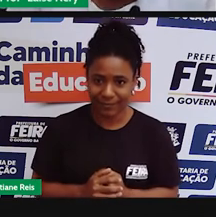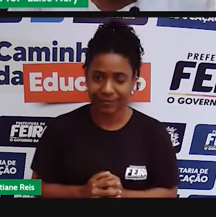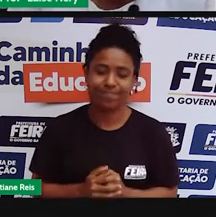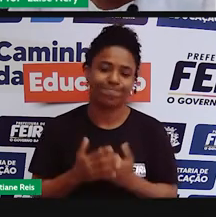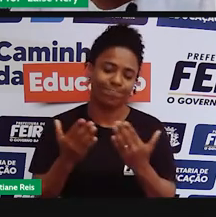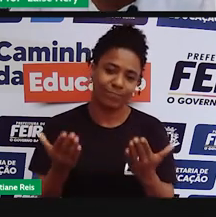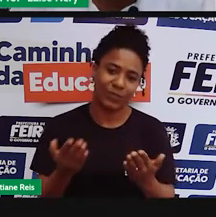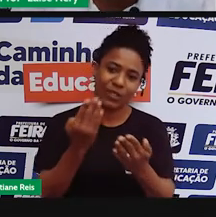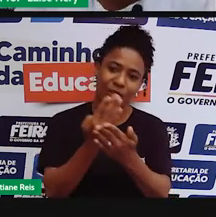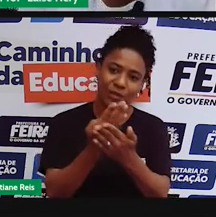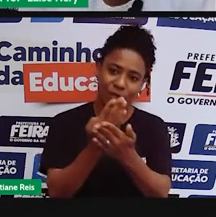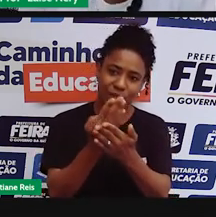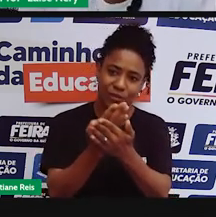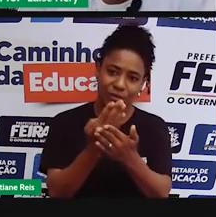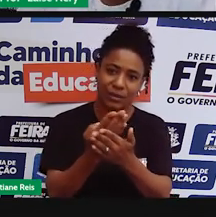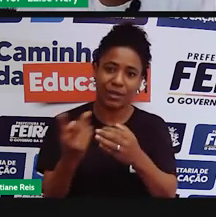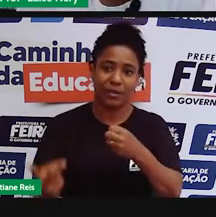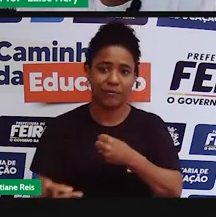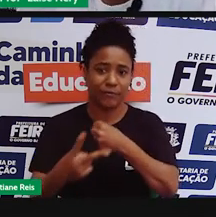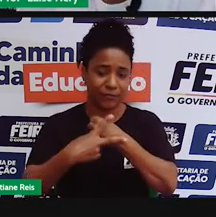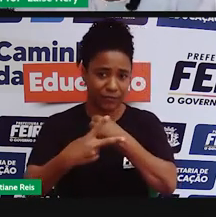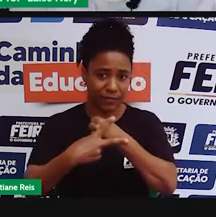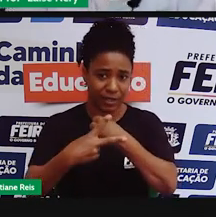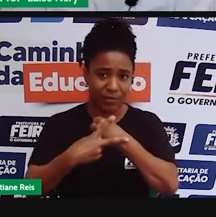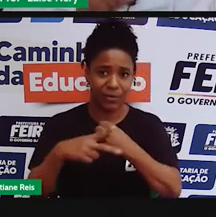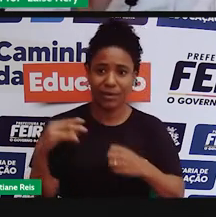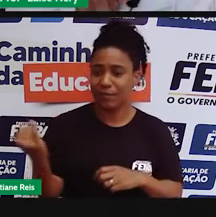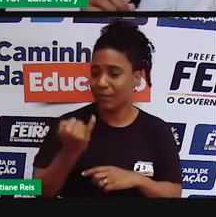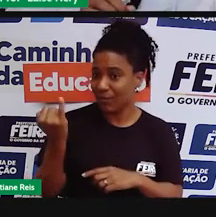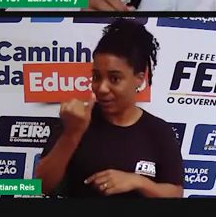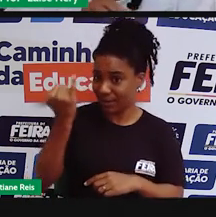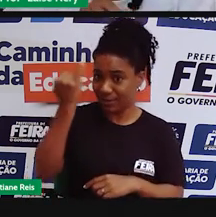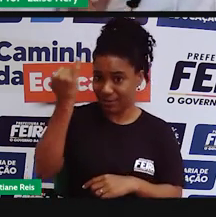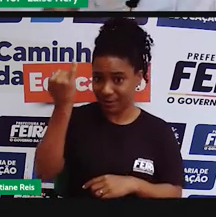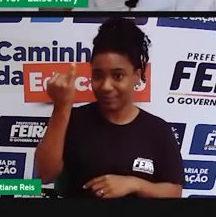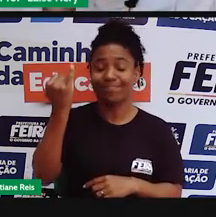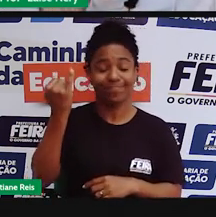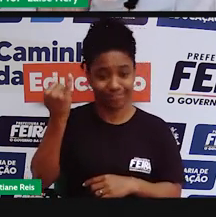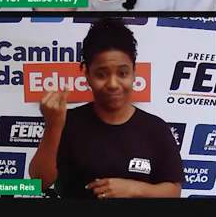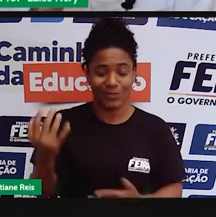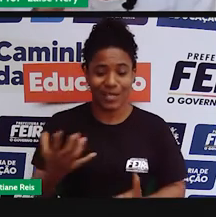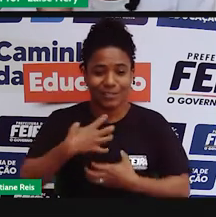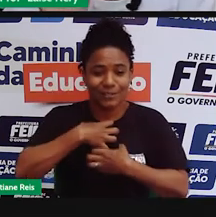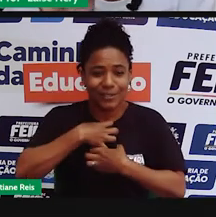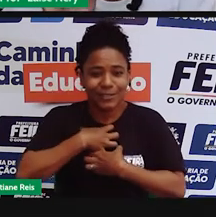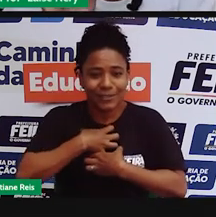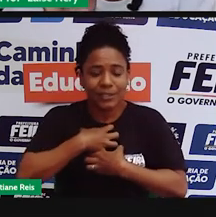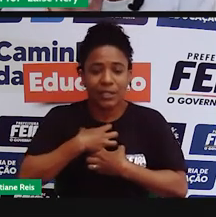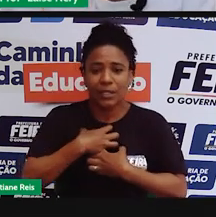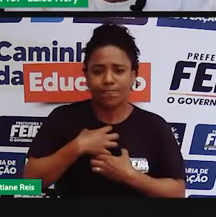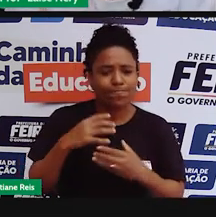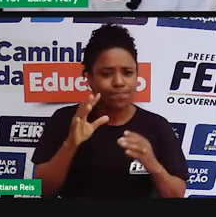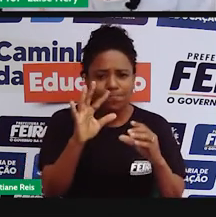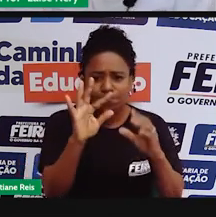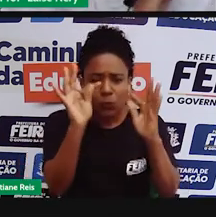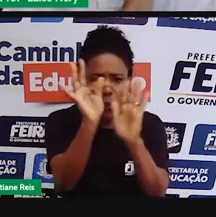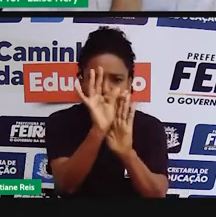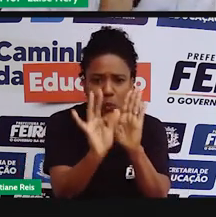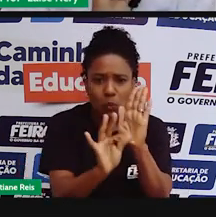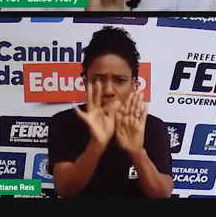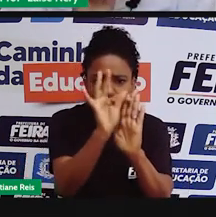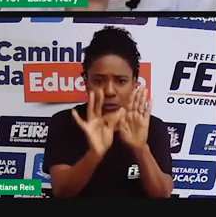Estudar sobre os verbos é importante porque eles dão sentido aos textos que nós lemos e